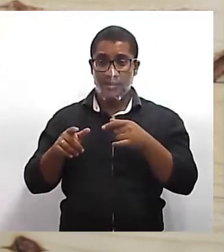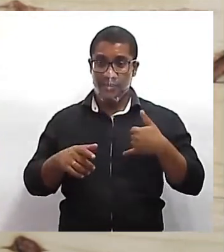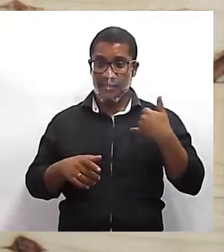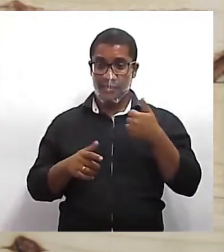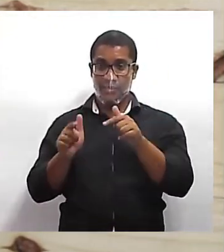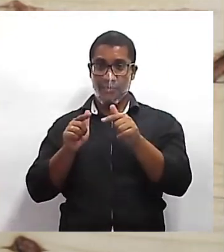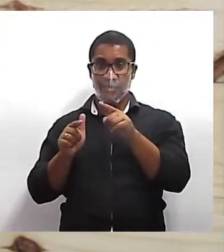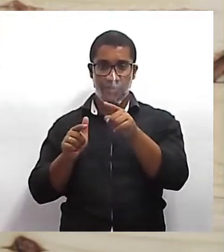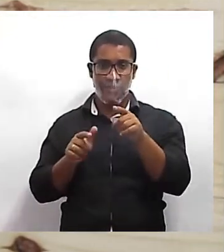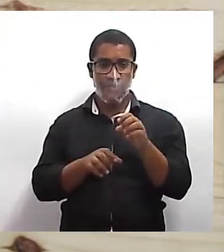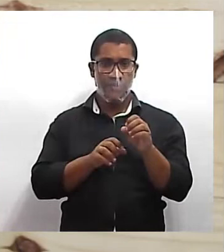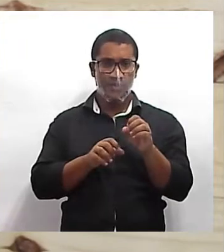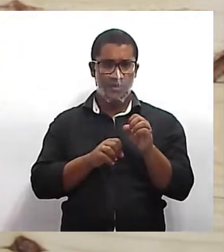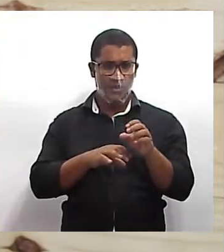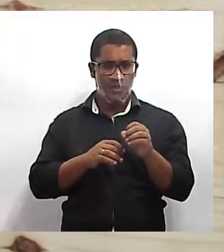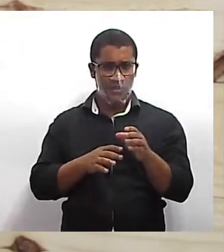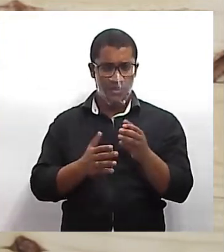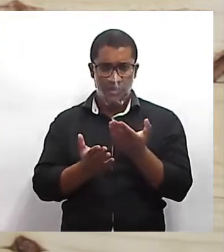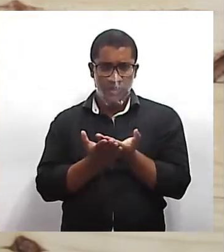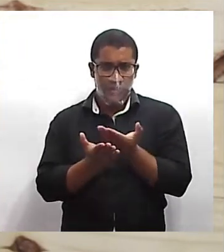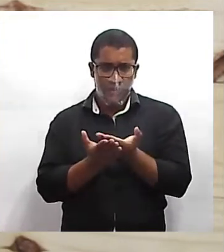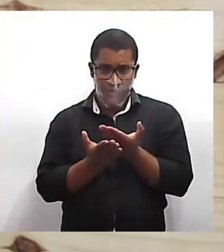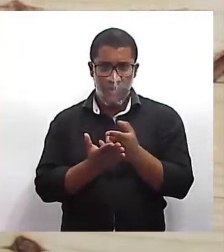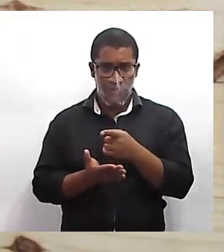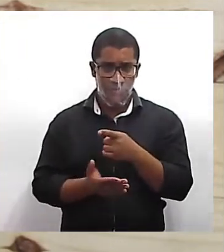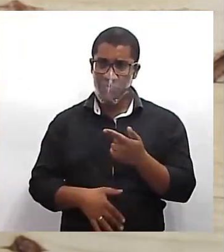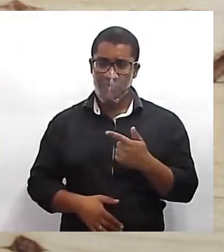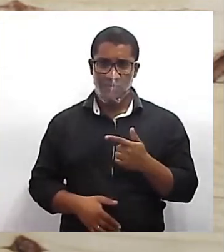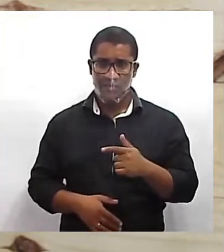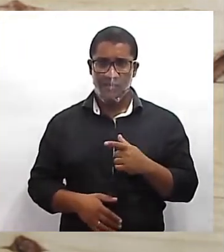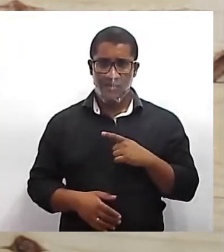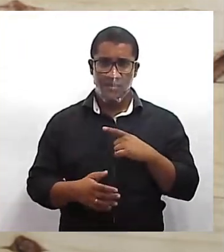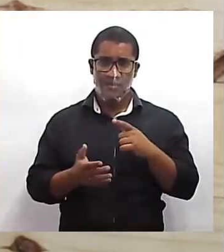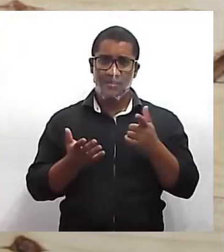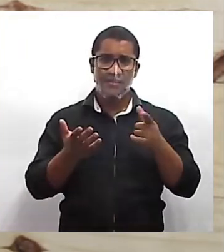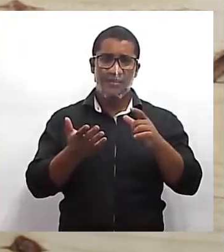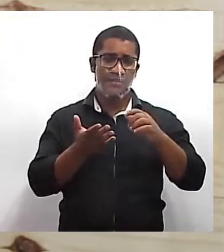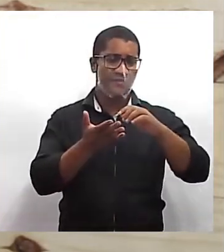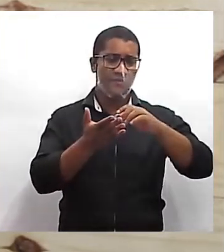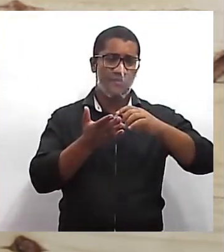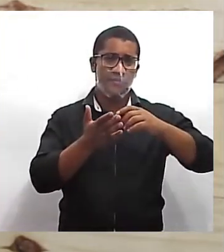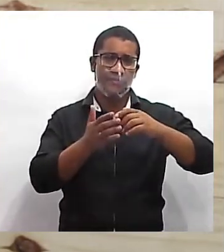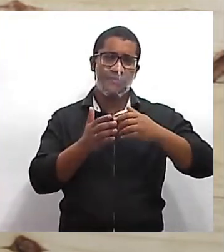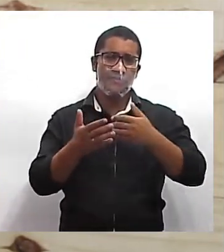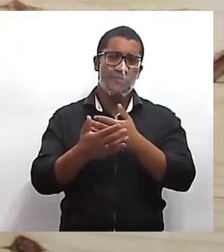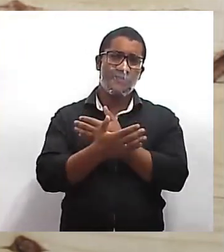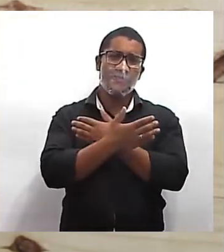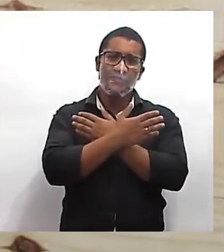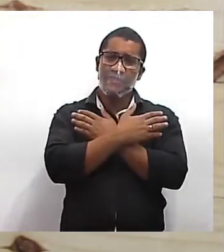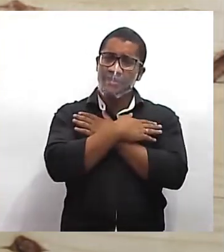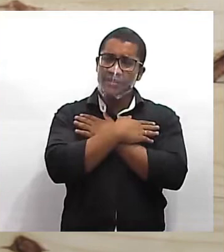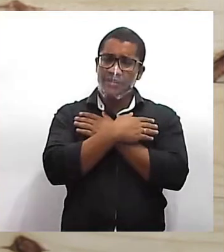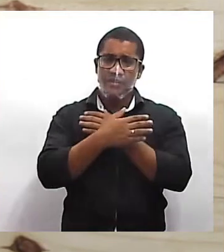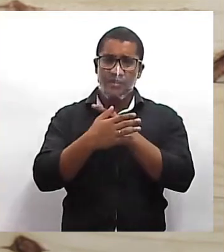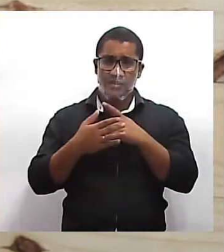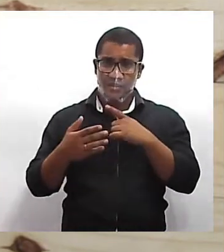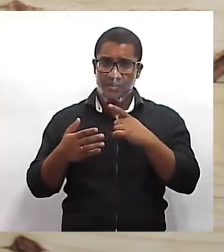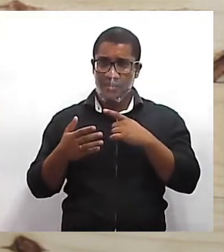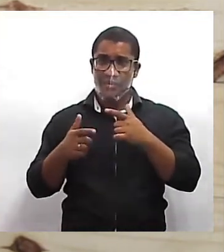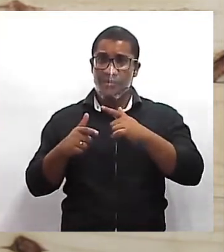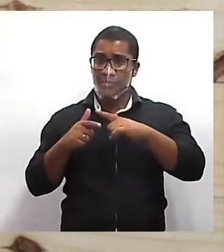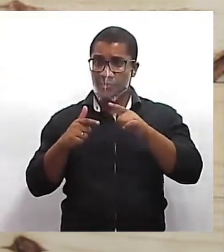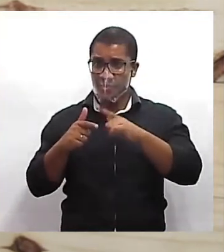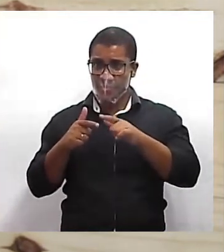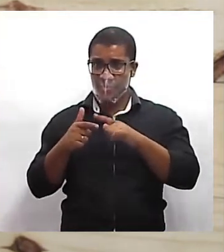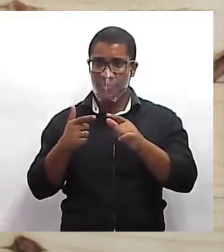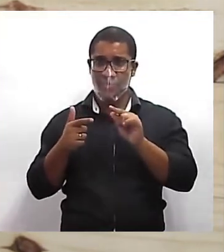coronavírus provocou uma destruição massiva dos postos de trabalho no trimestre em que a crise sanitária se agravou no país.